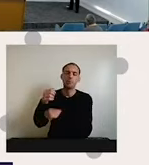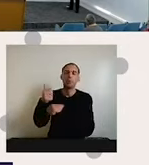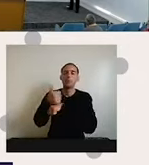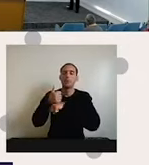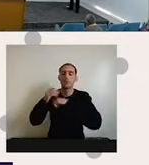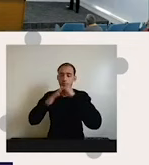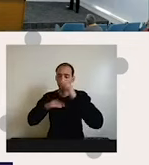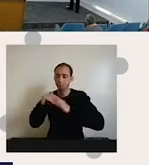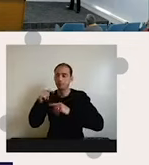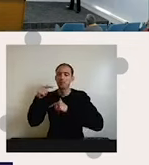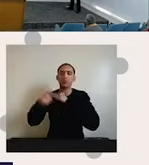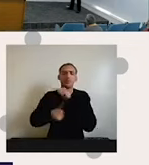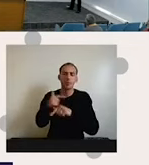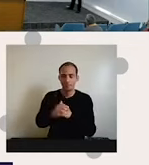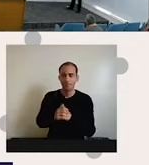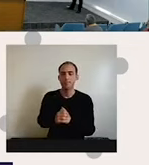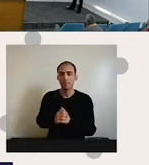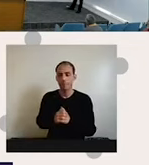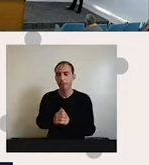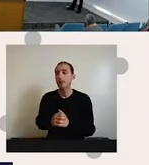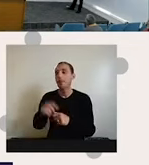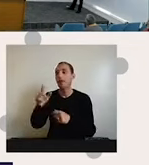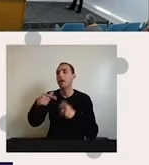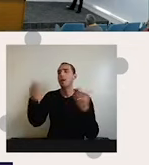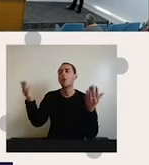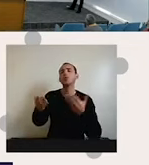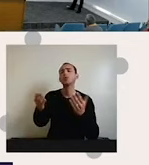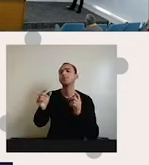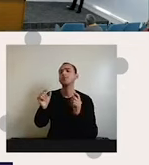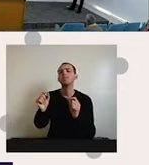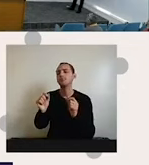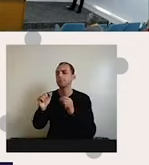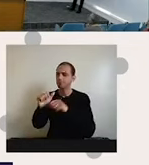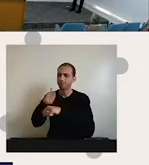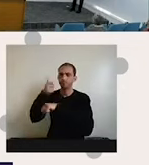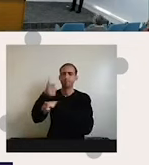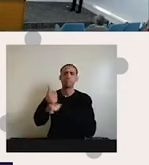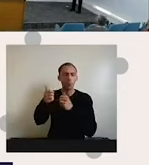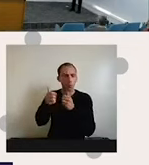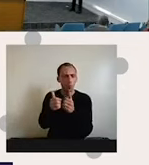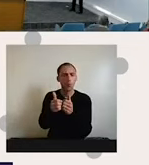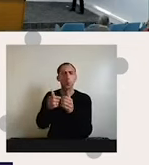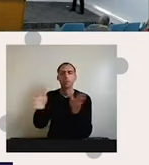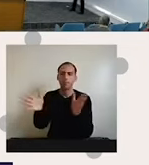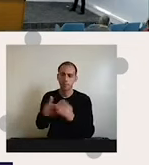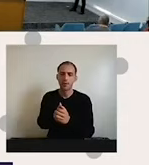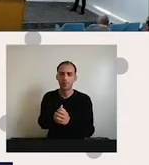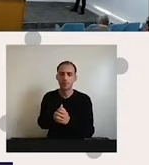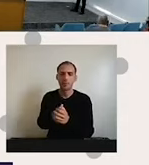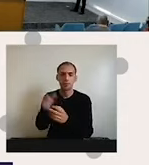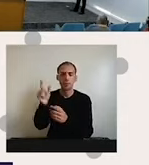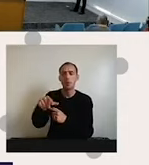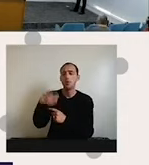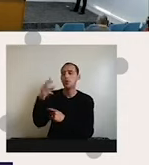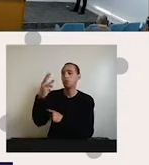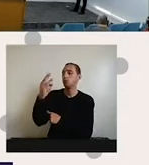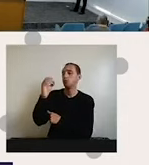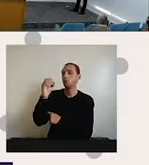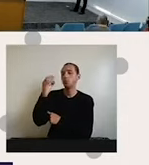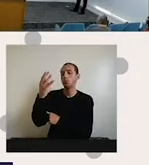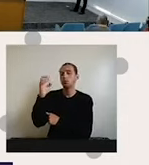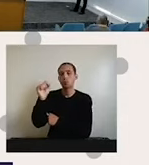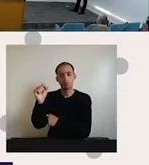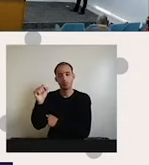mesma lista do Ministério da Saúde, tá? Que a gente tem, por exemplo, para episódio depressivo, a questão da exposição a